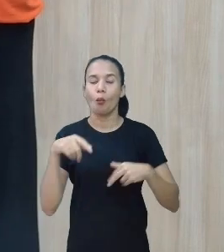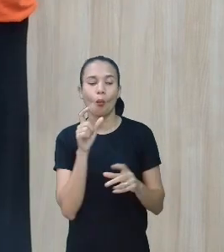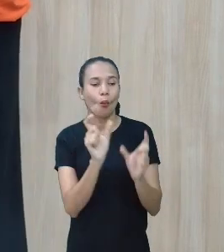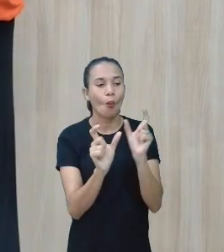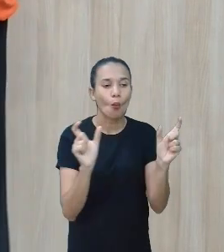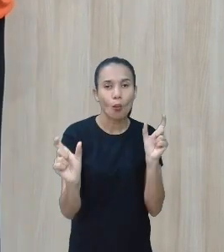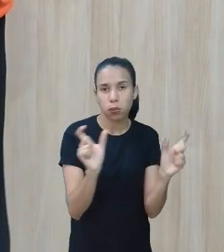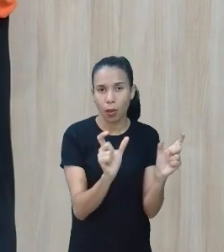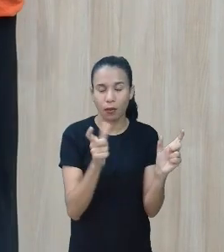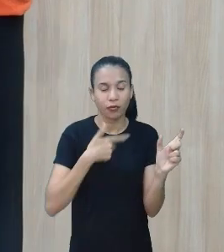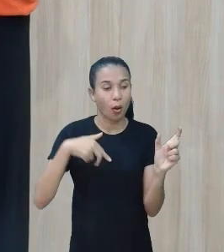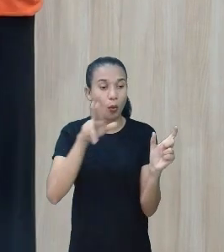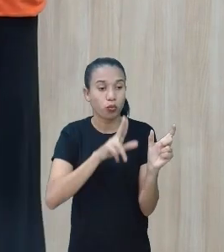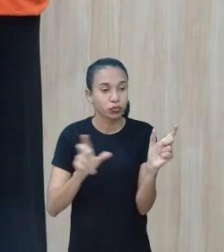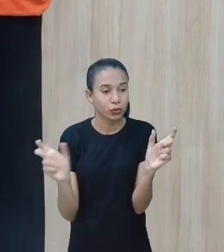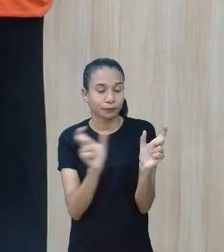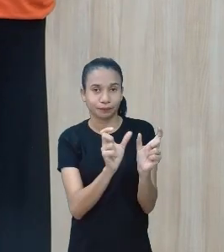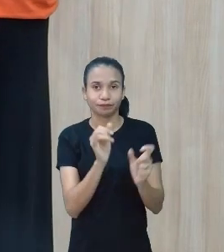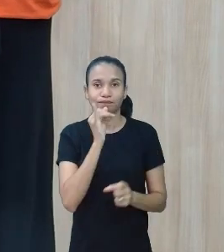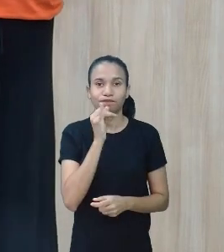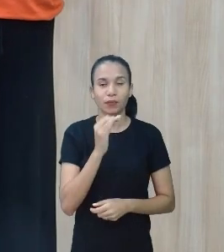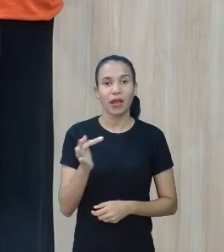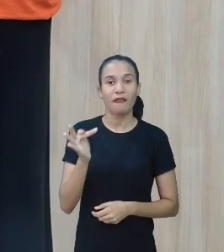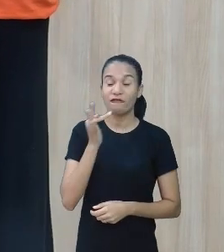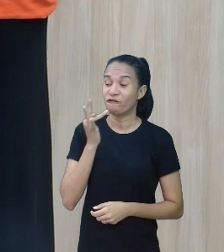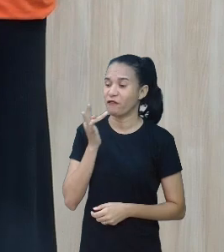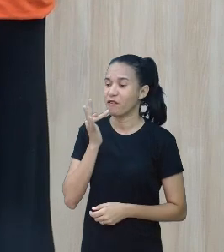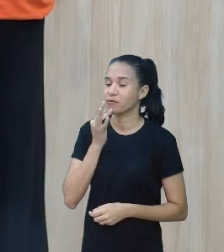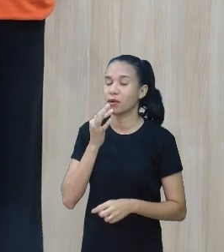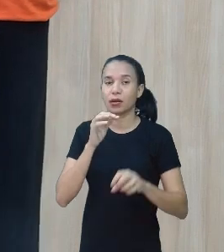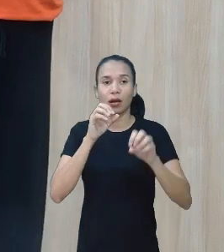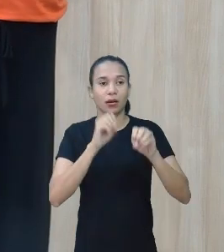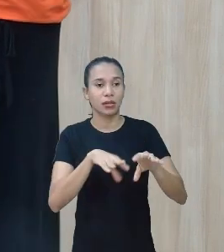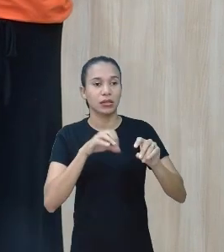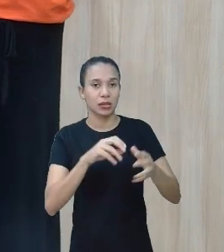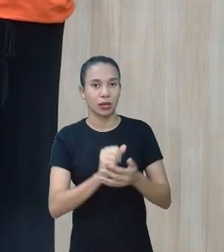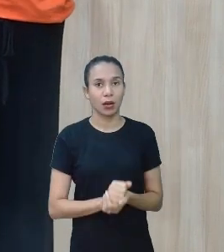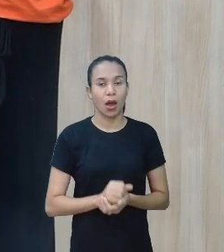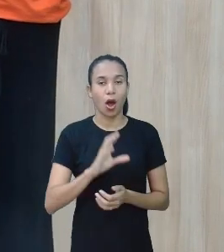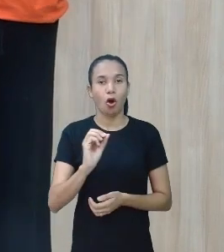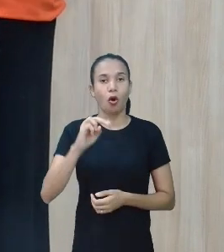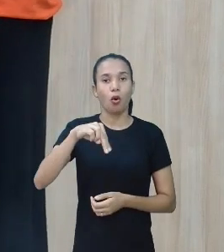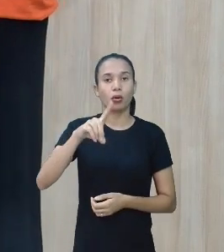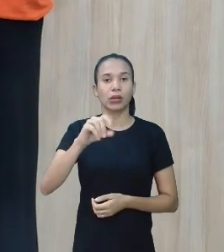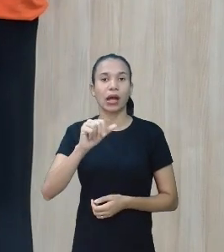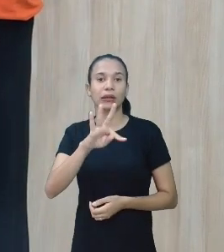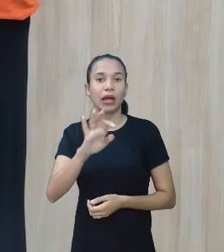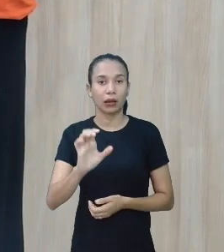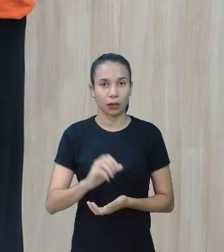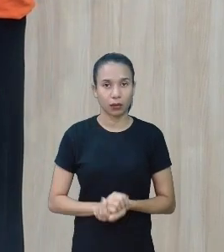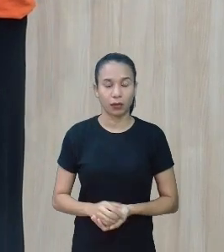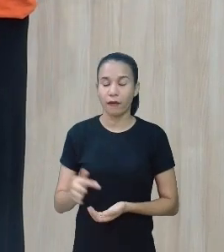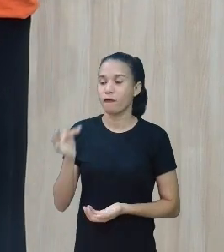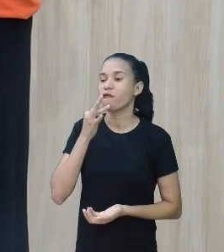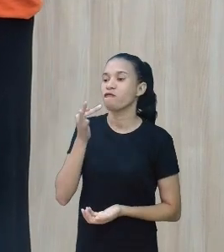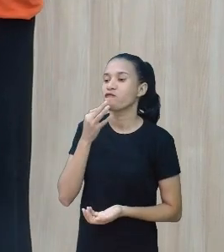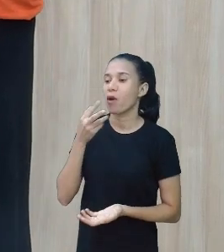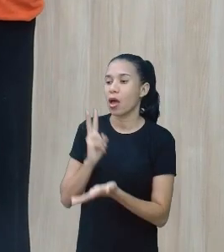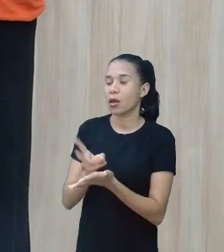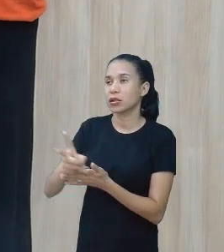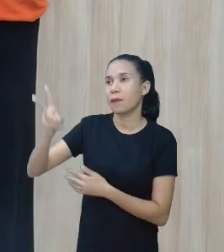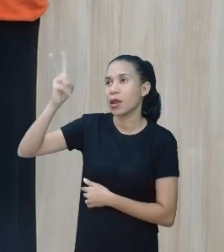exemplo, Fernanda dá aula no Ondatec. Fernanda está gravando nas segundas. Por que que eu vou